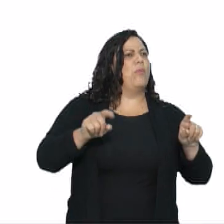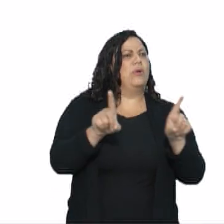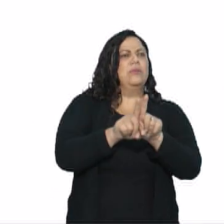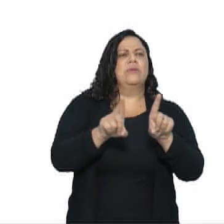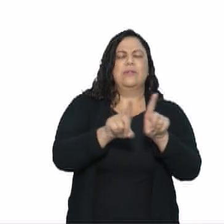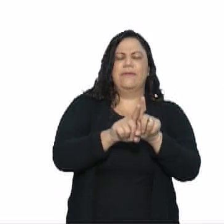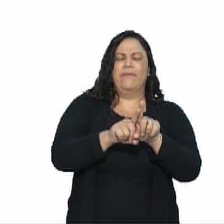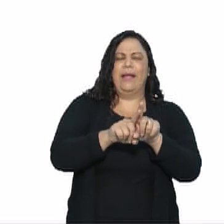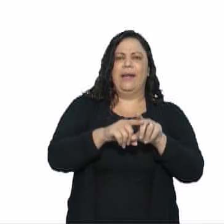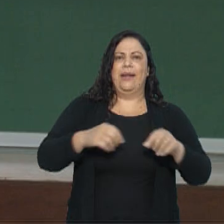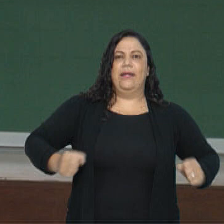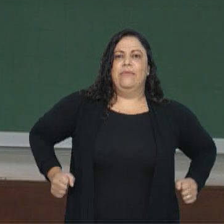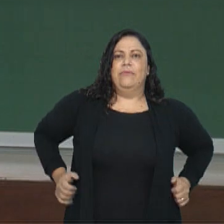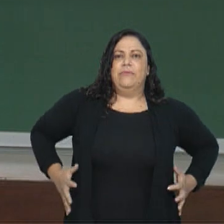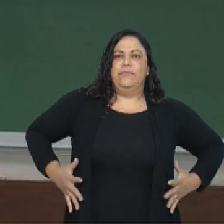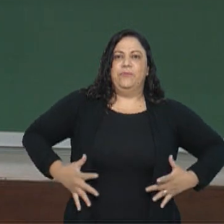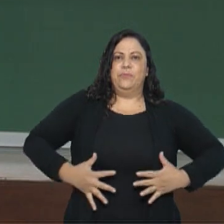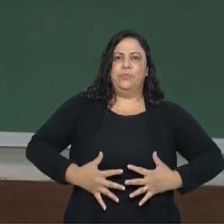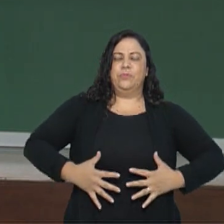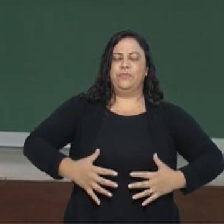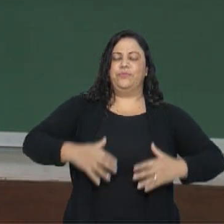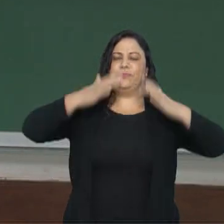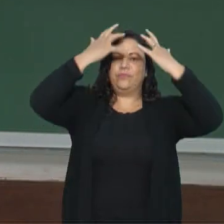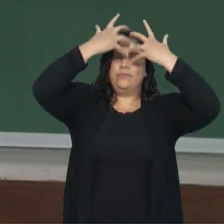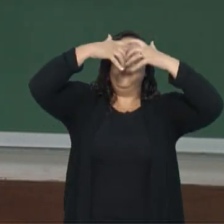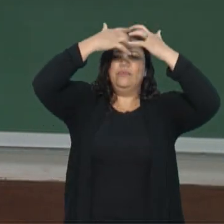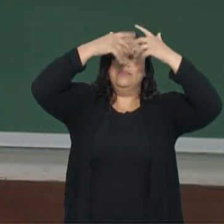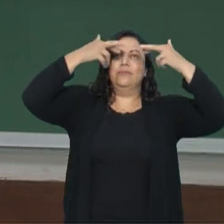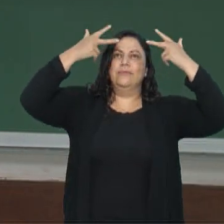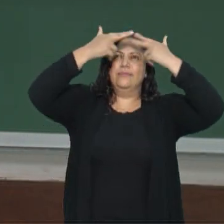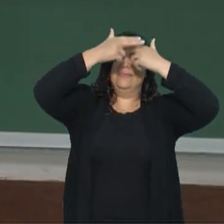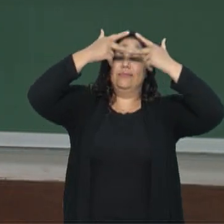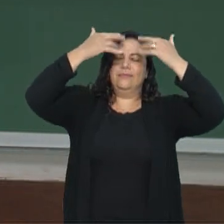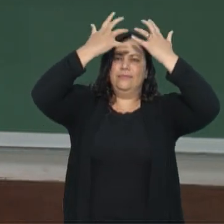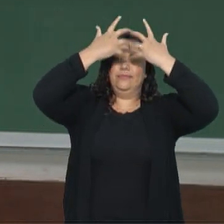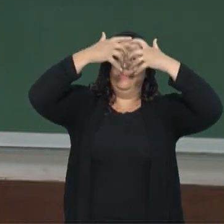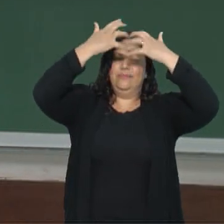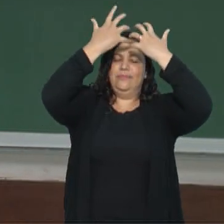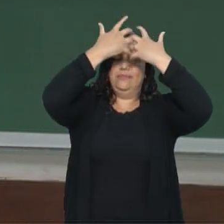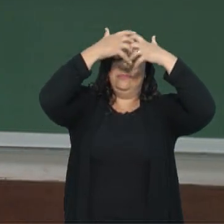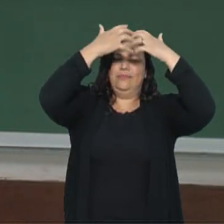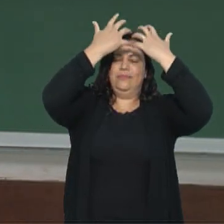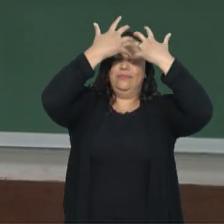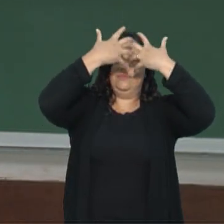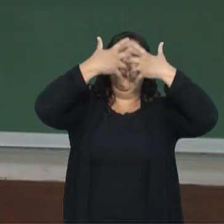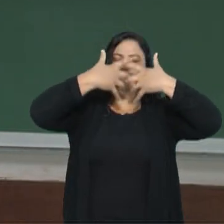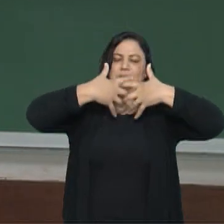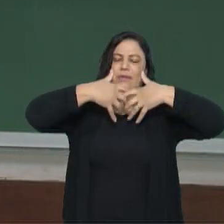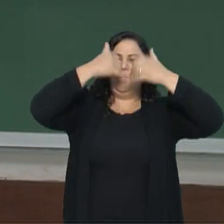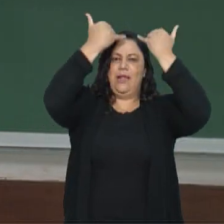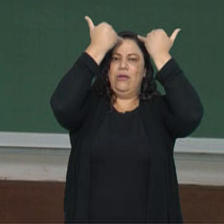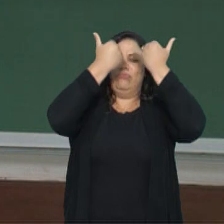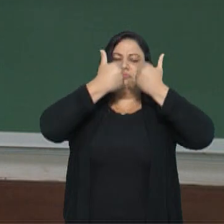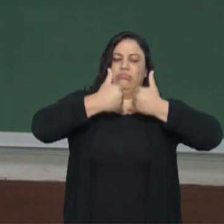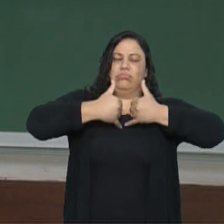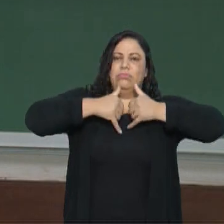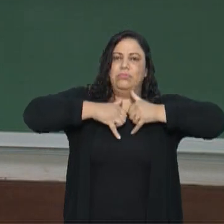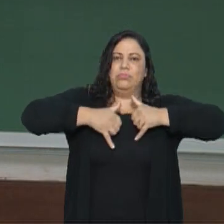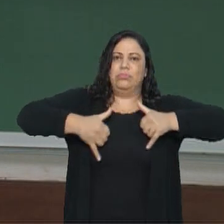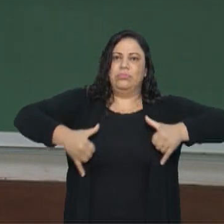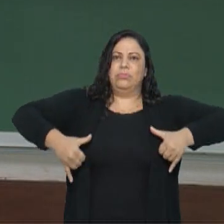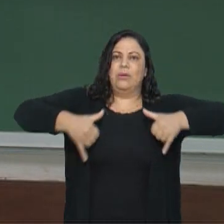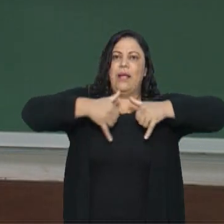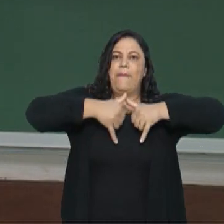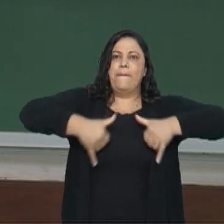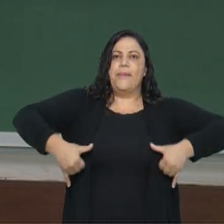periférico. O sistema nervoso periférico, o nome já está dizendo, periférico, periferia, ele está indo para as